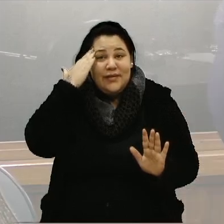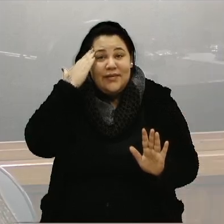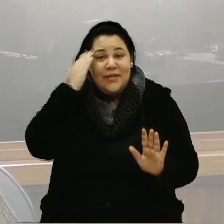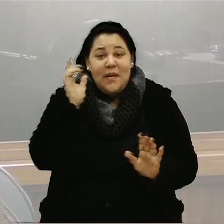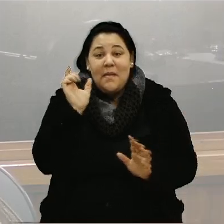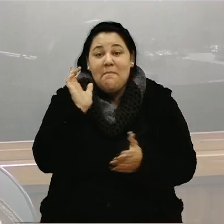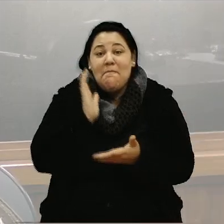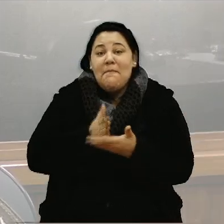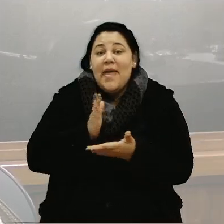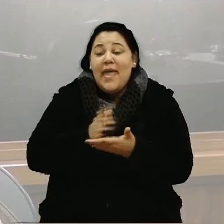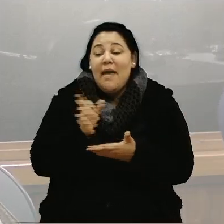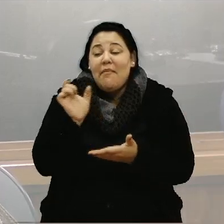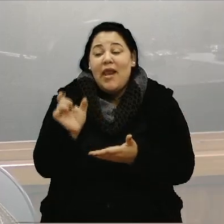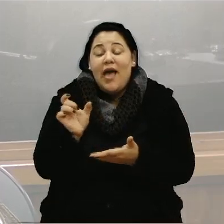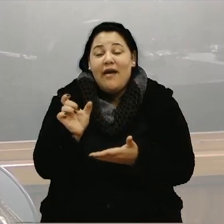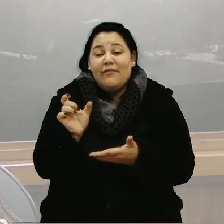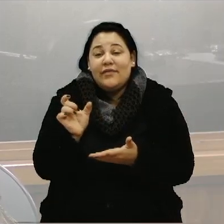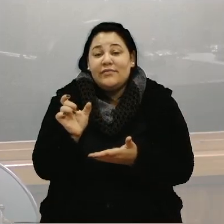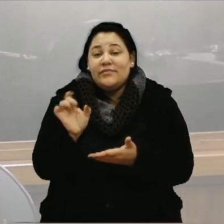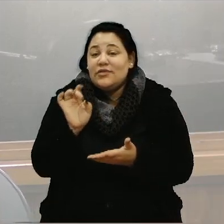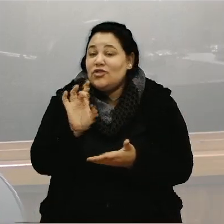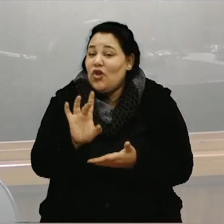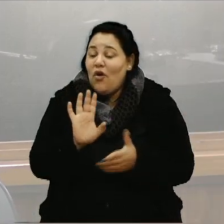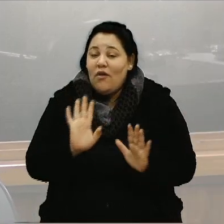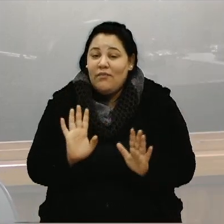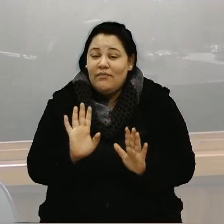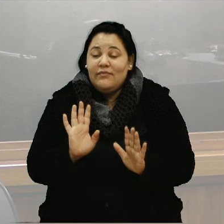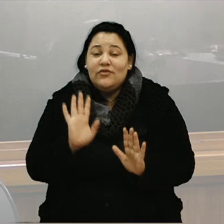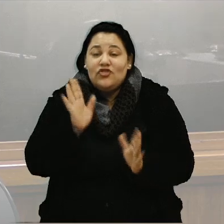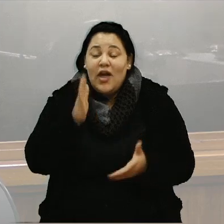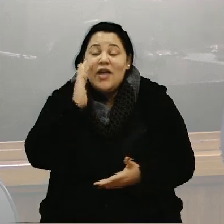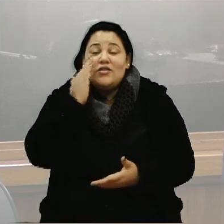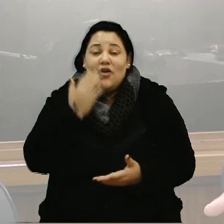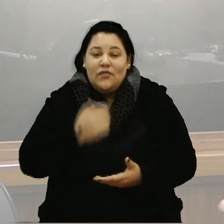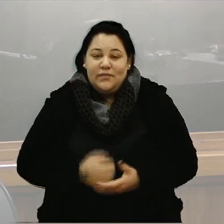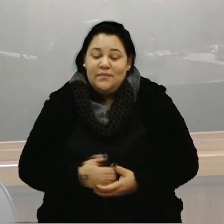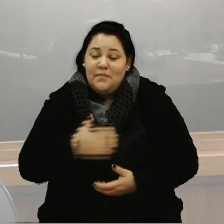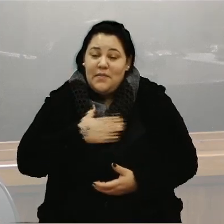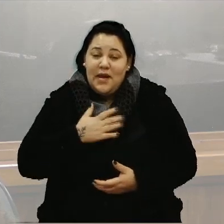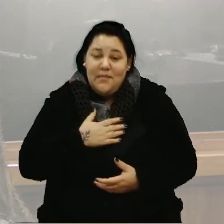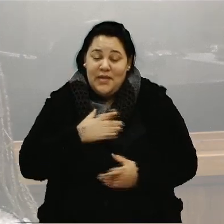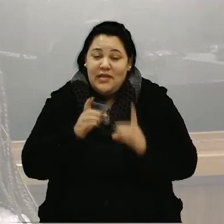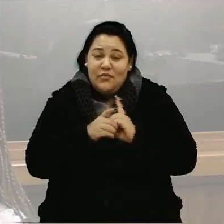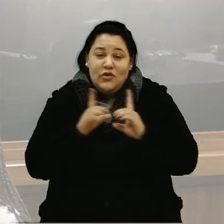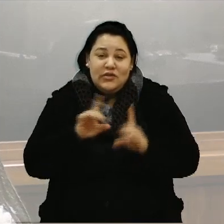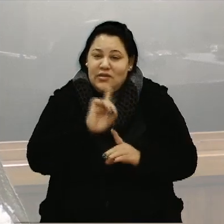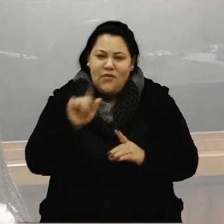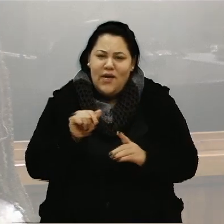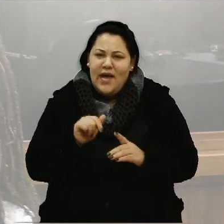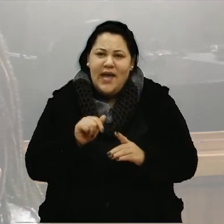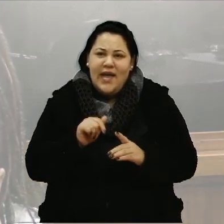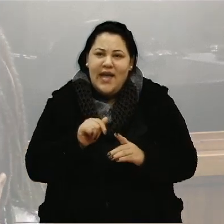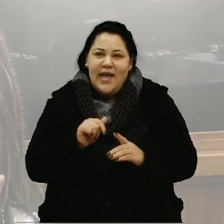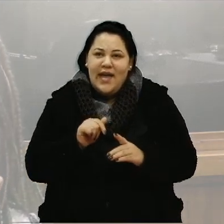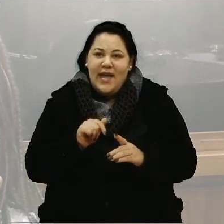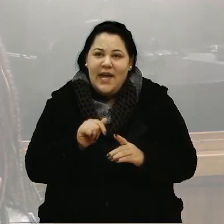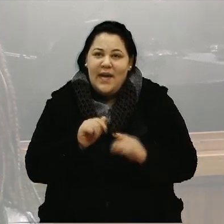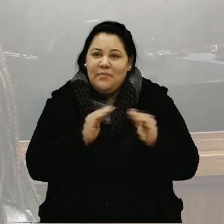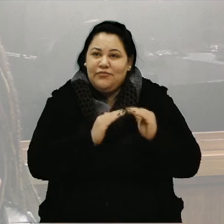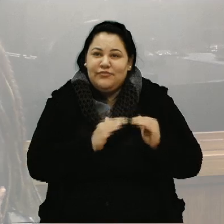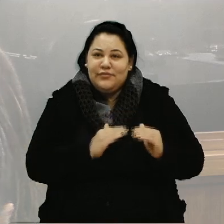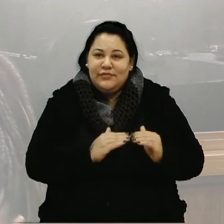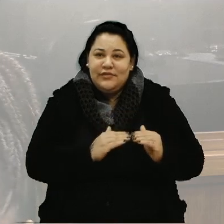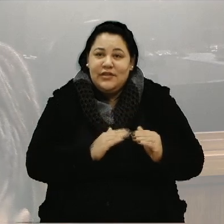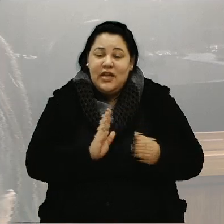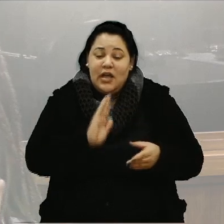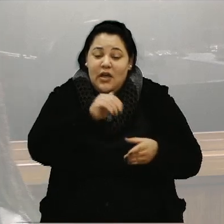basta. Como para mim a democracia não é relativa, eu voto contra e com muita tranquilidade. Só que não pode ser só quando